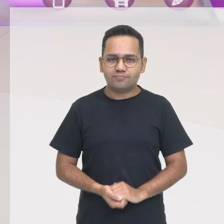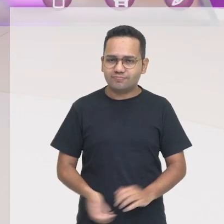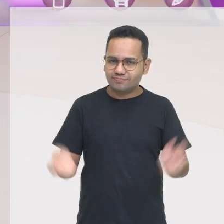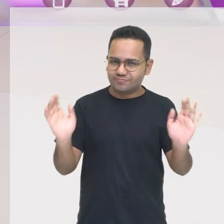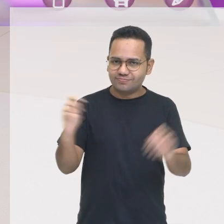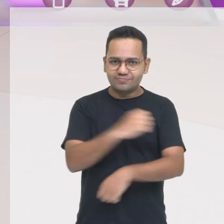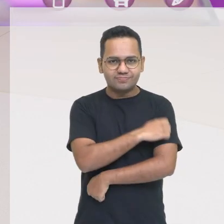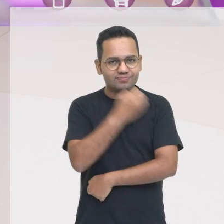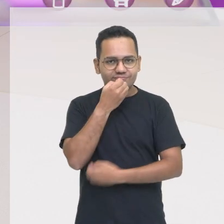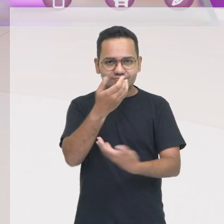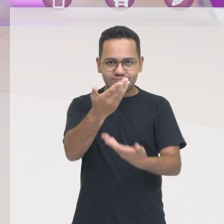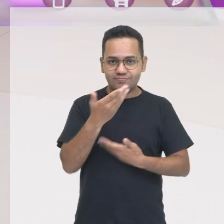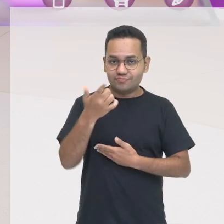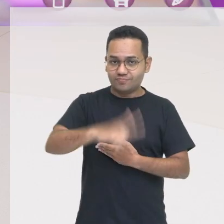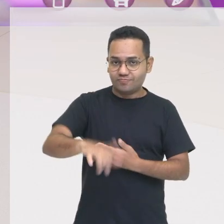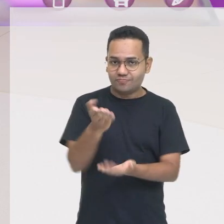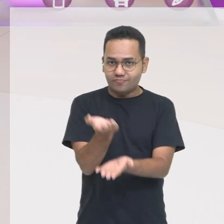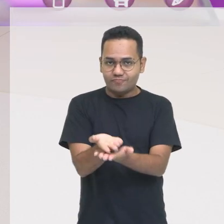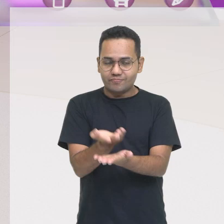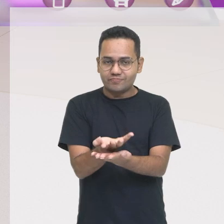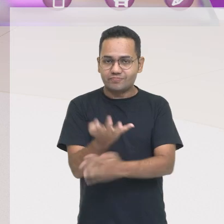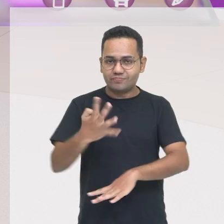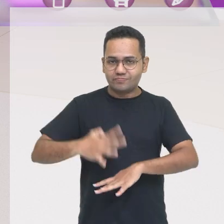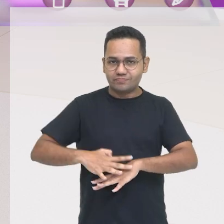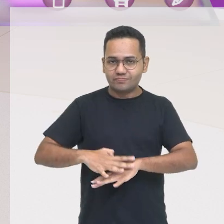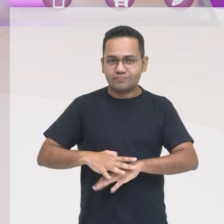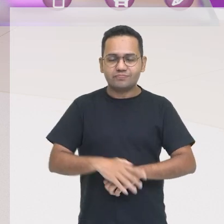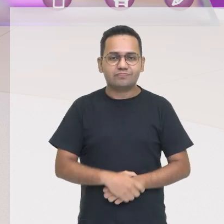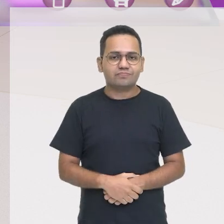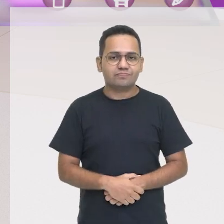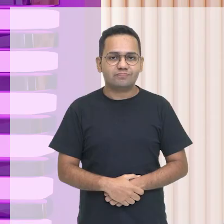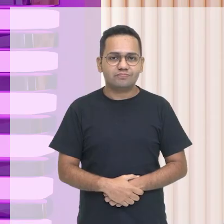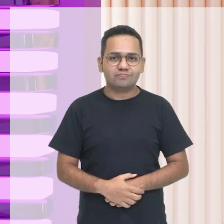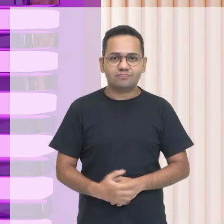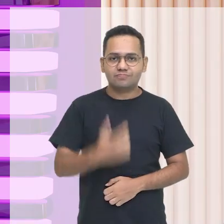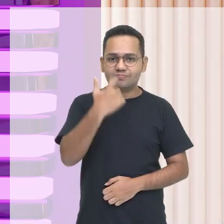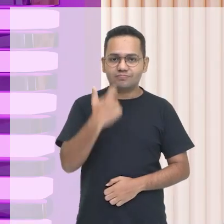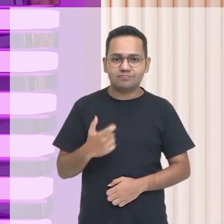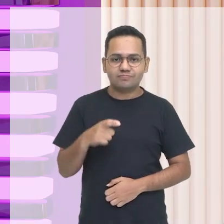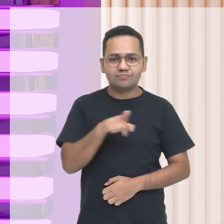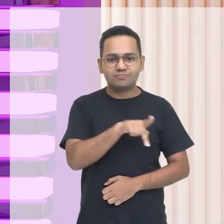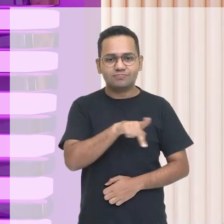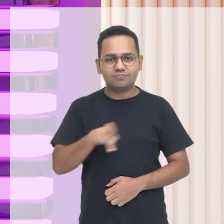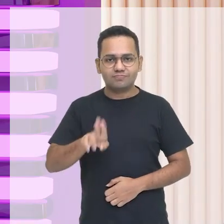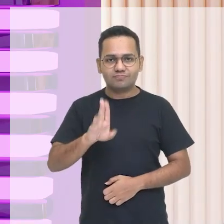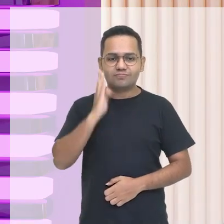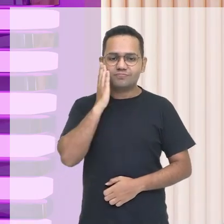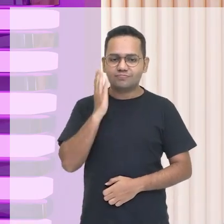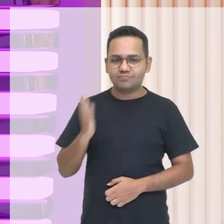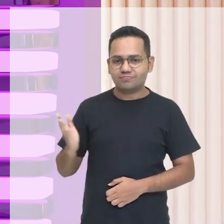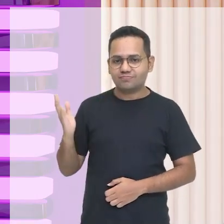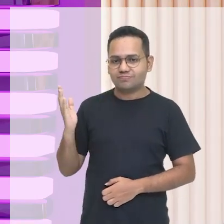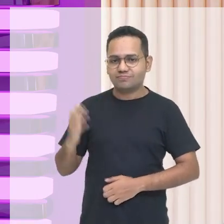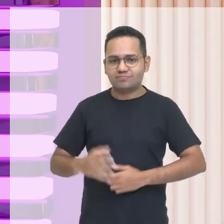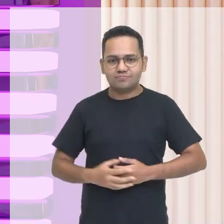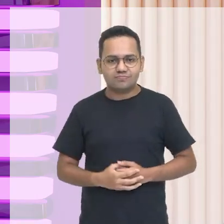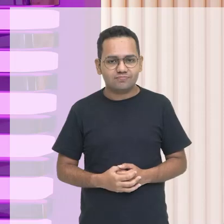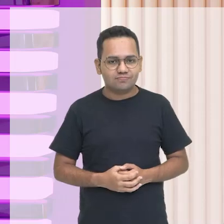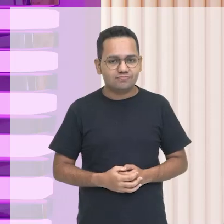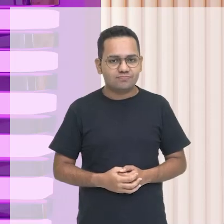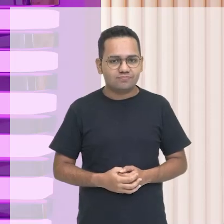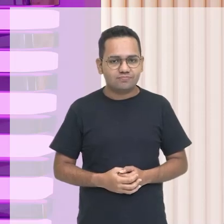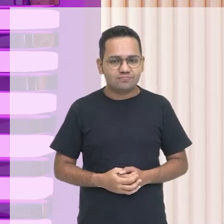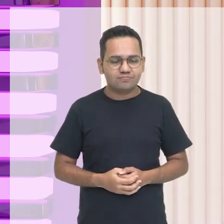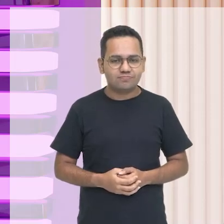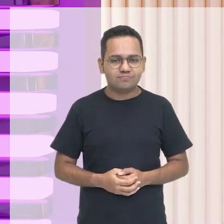Olá, seja bem-vindo a mais uma aula do componente matemática. Eu sou o professor Hilner e eu quero te apresentar o que